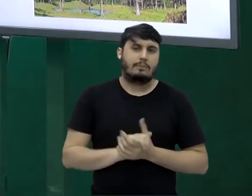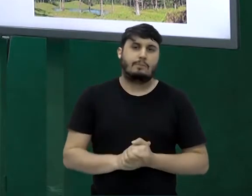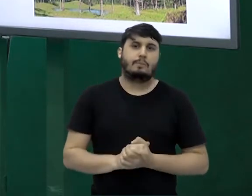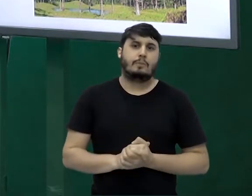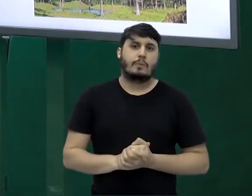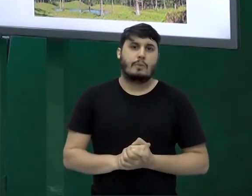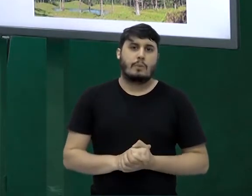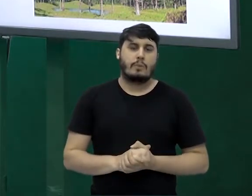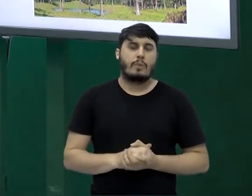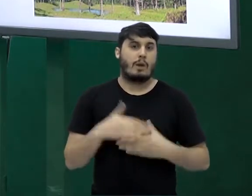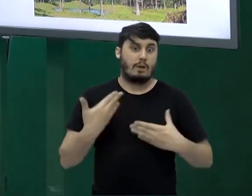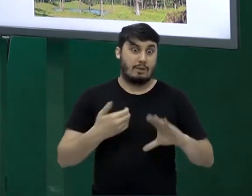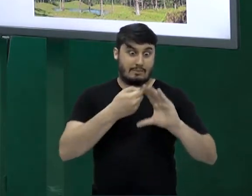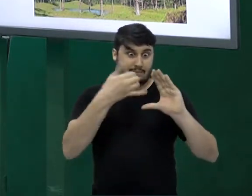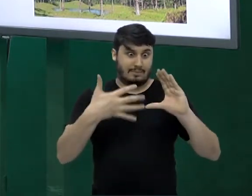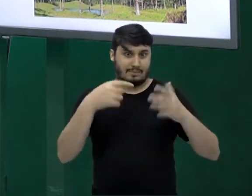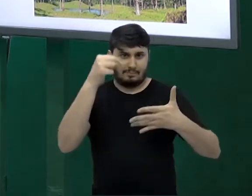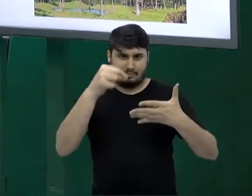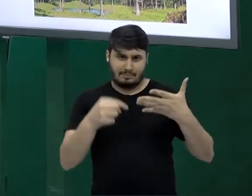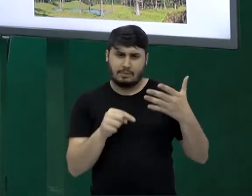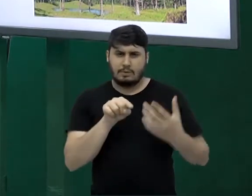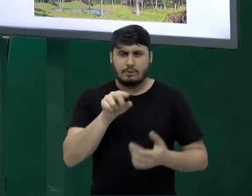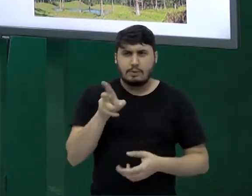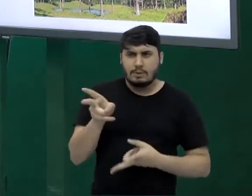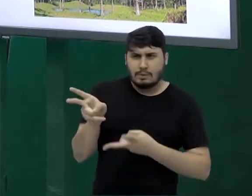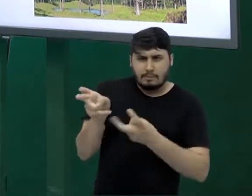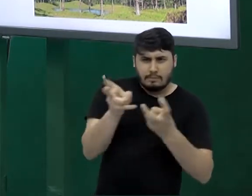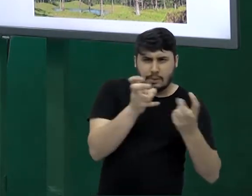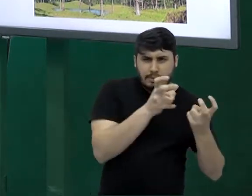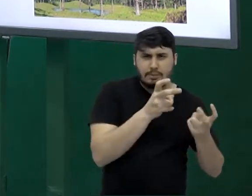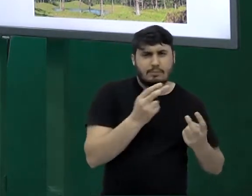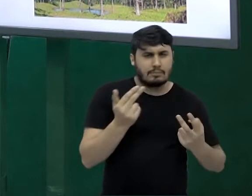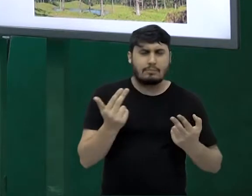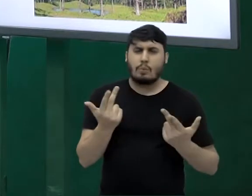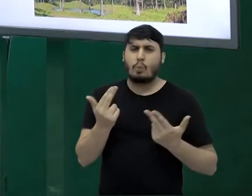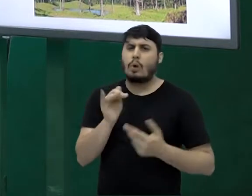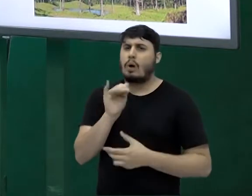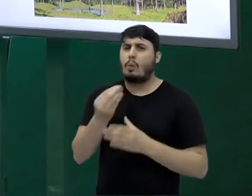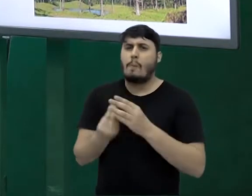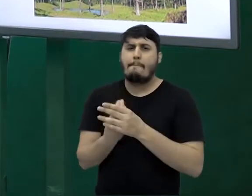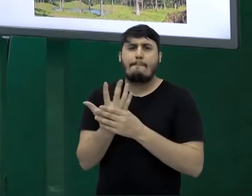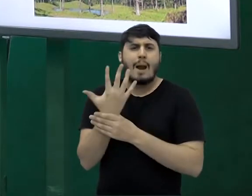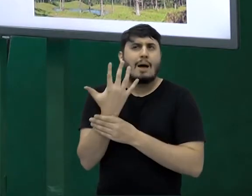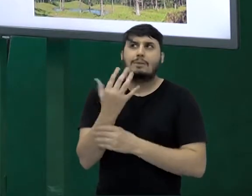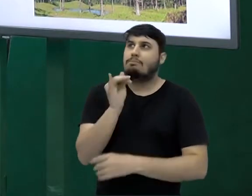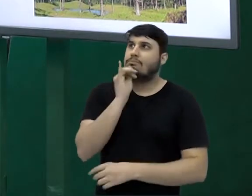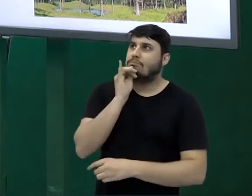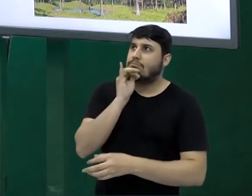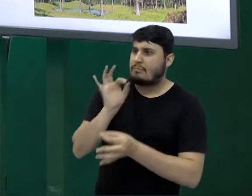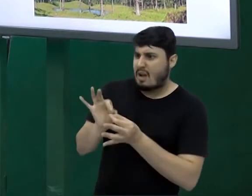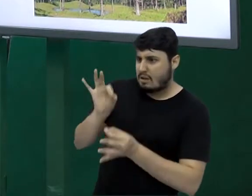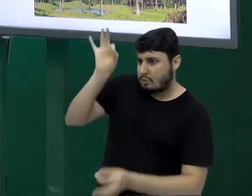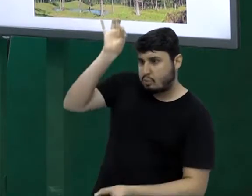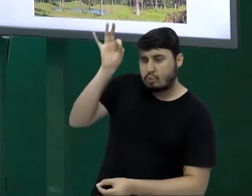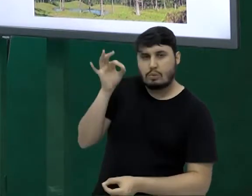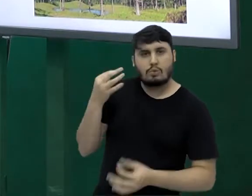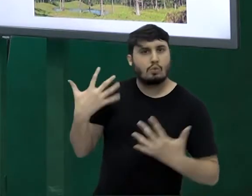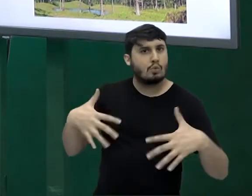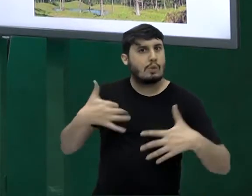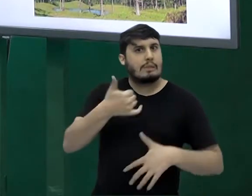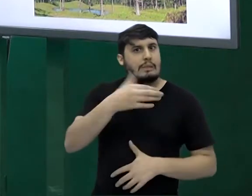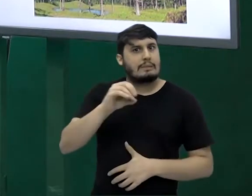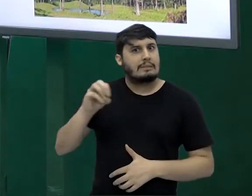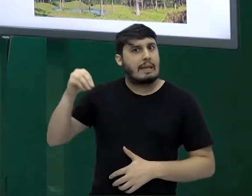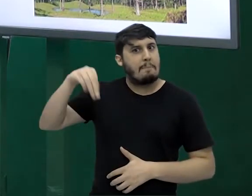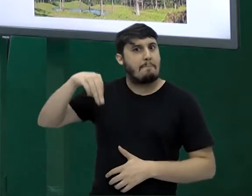Muito por essas características, você vai ver gimnospermas como uma sequoia, né, de 100 metros de altura. A